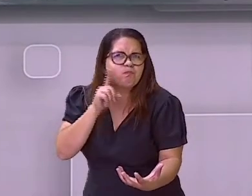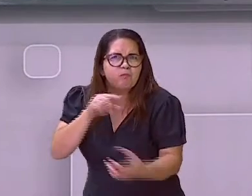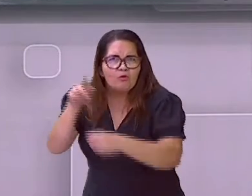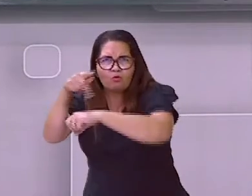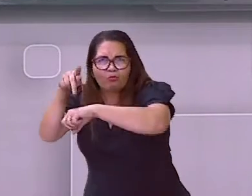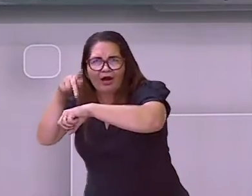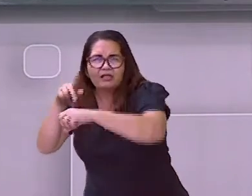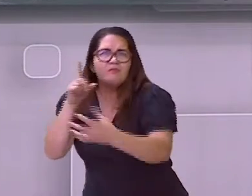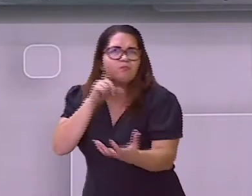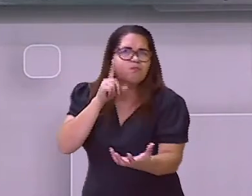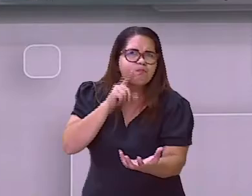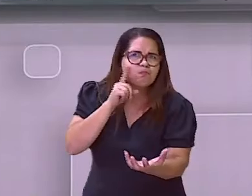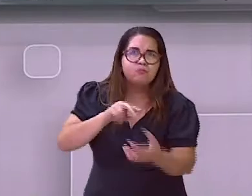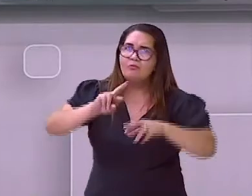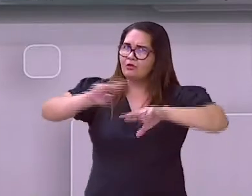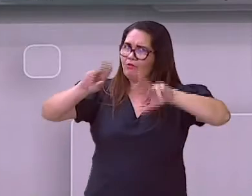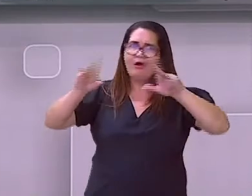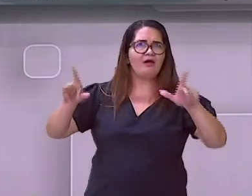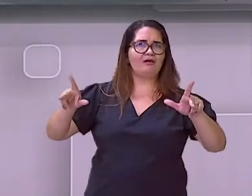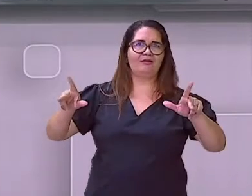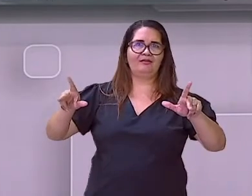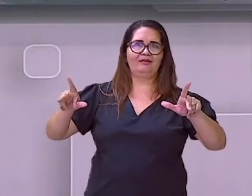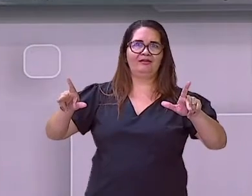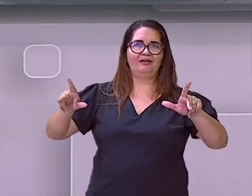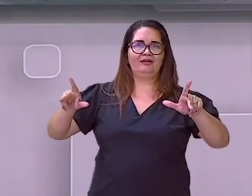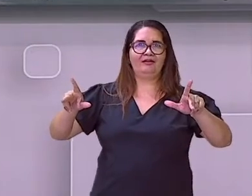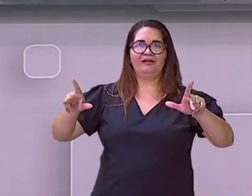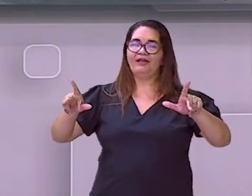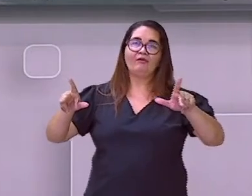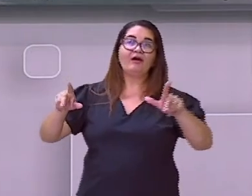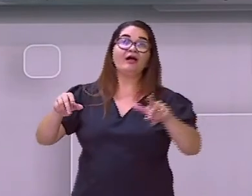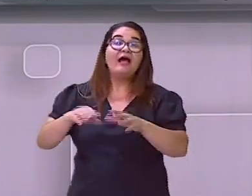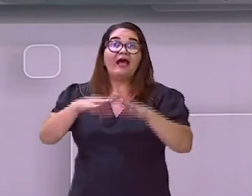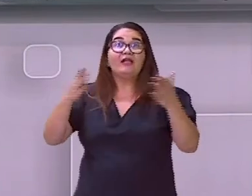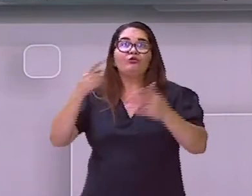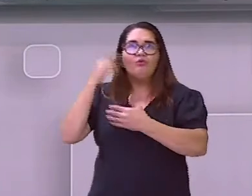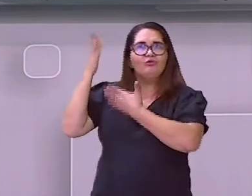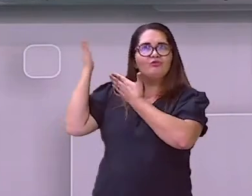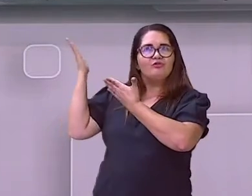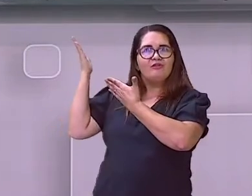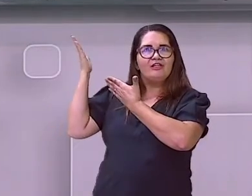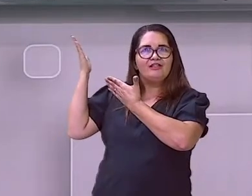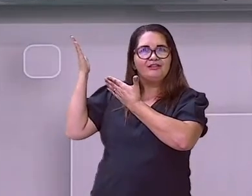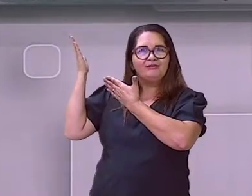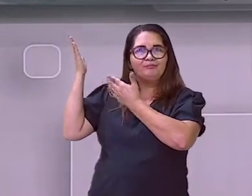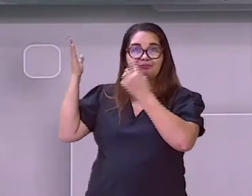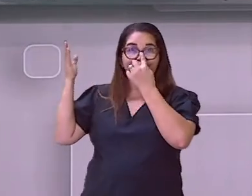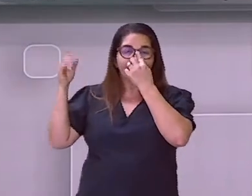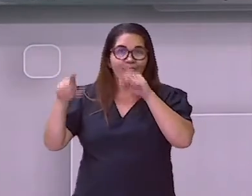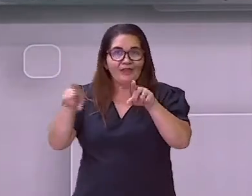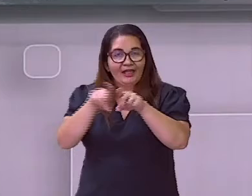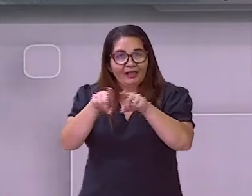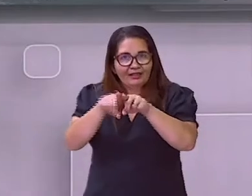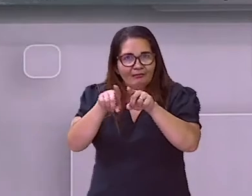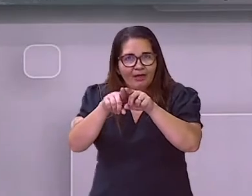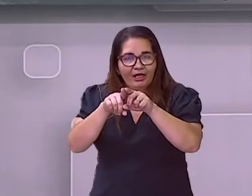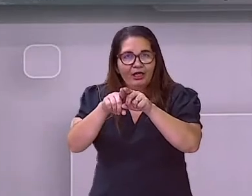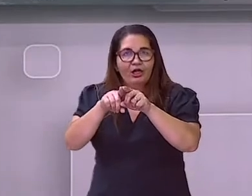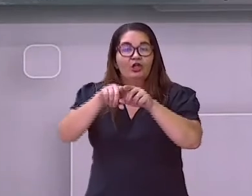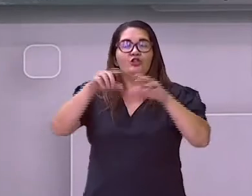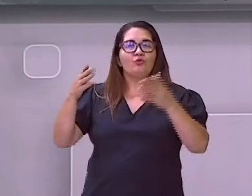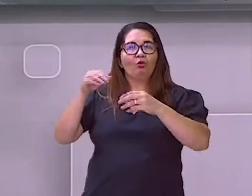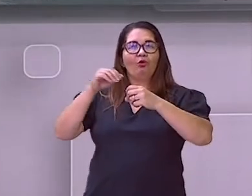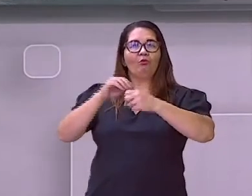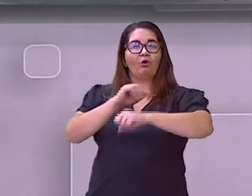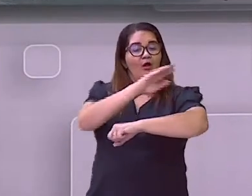aula com uma foto mostrando a Cordilheira dos Andes, que está na América do